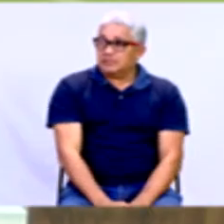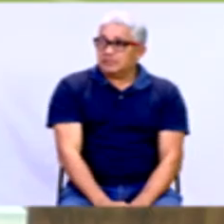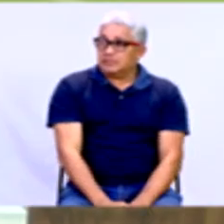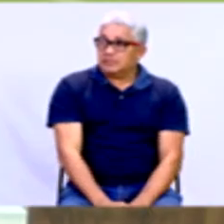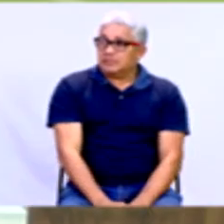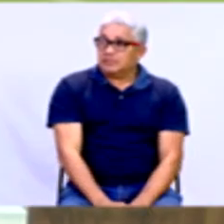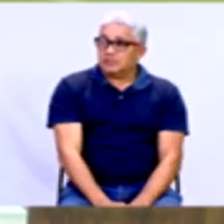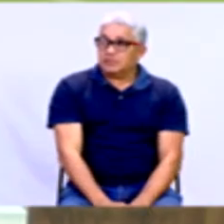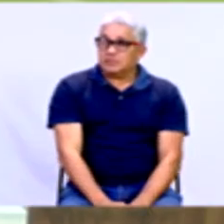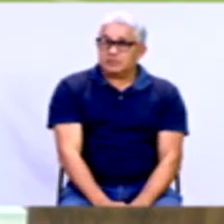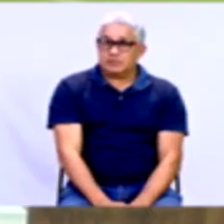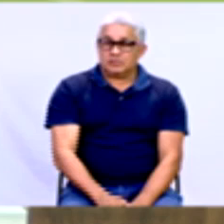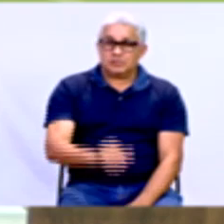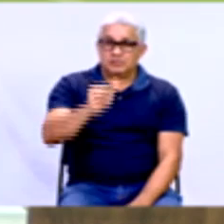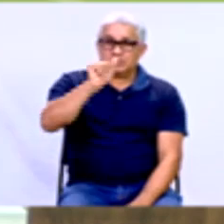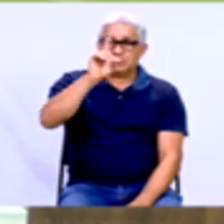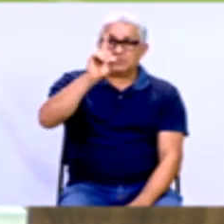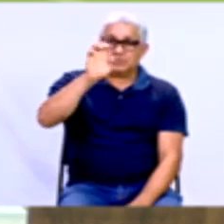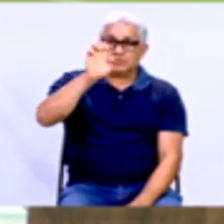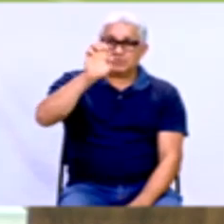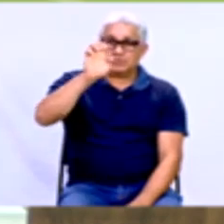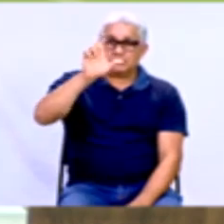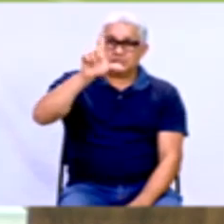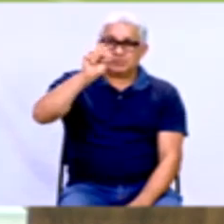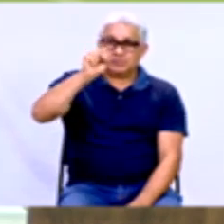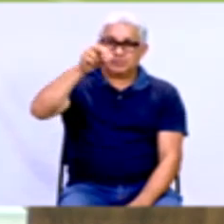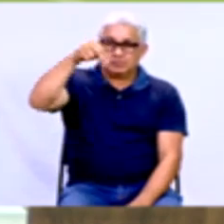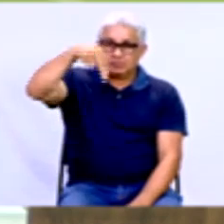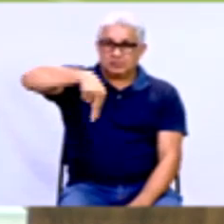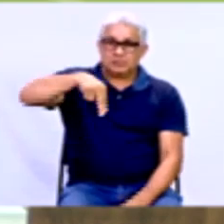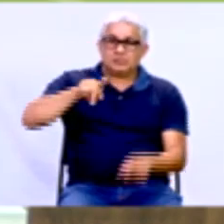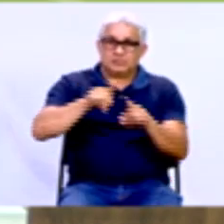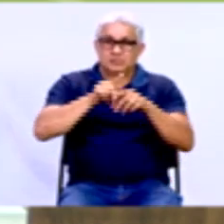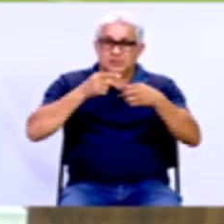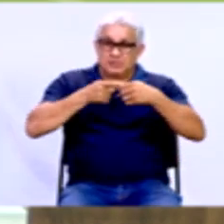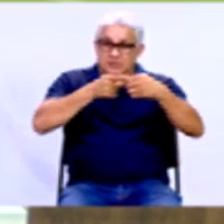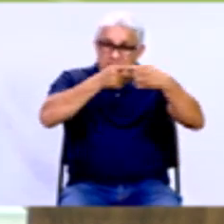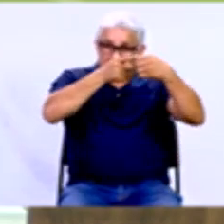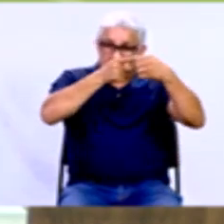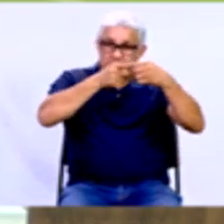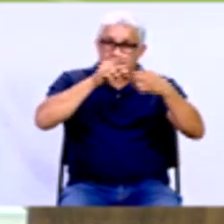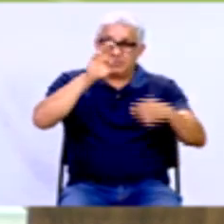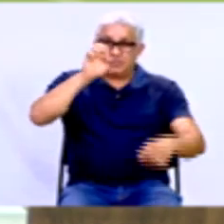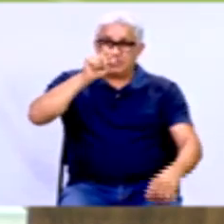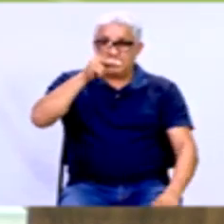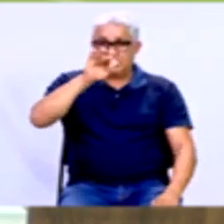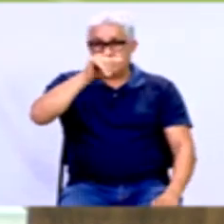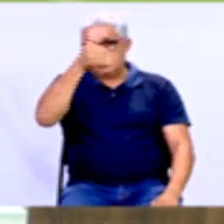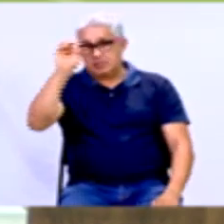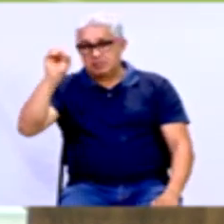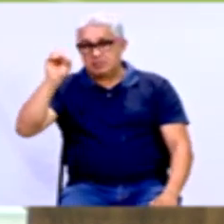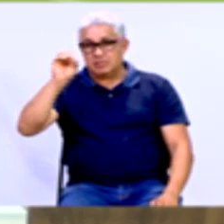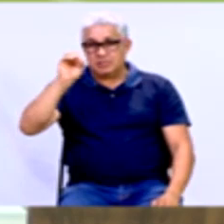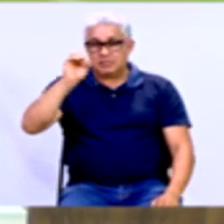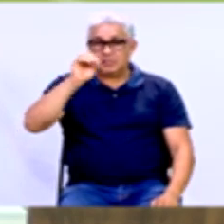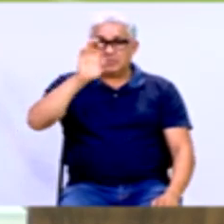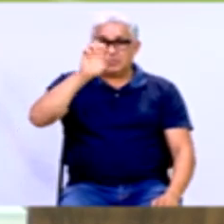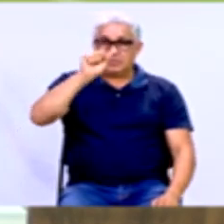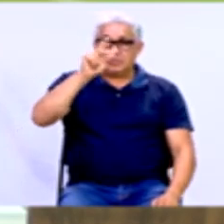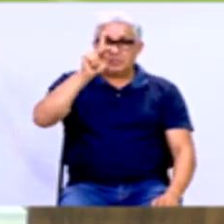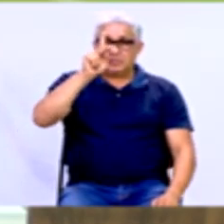O Adelson, né, lá de Espigão, ele respondeu aqui já 1, A3,